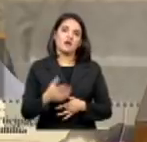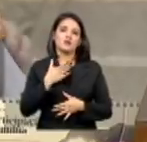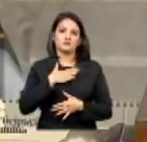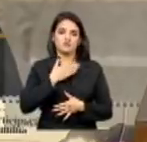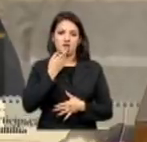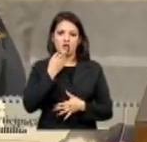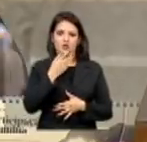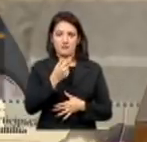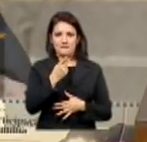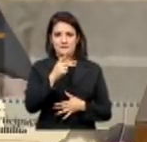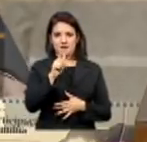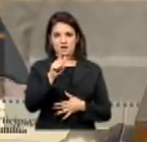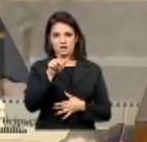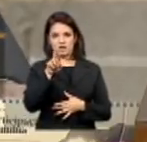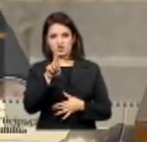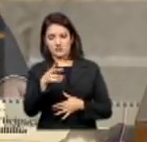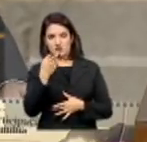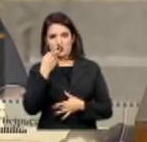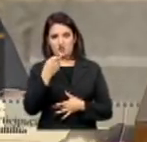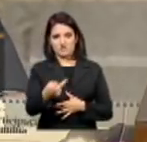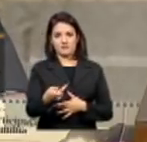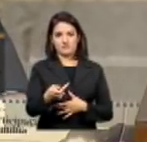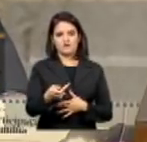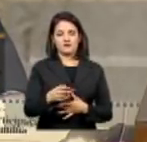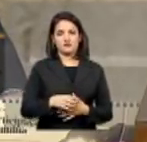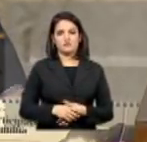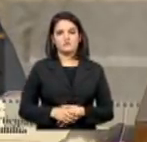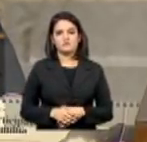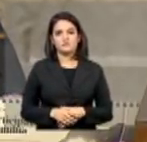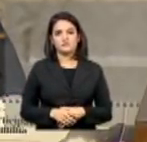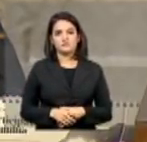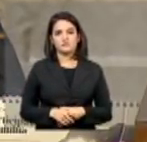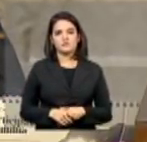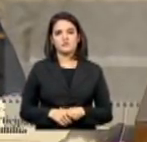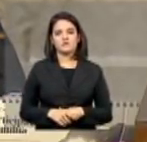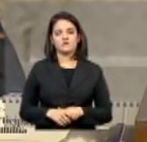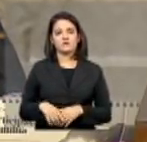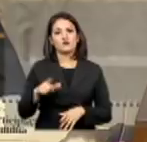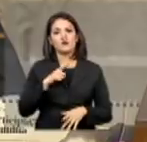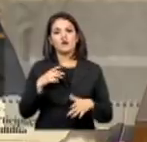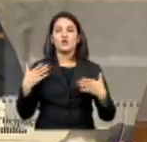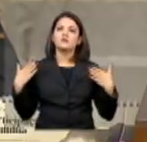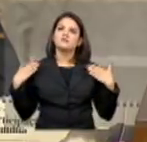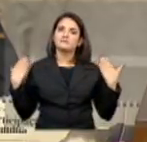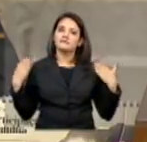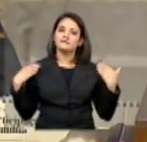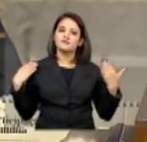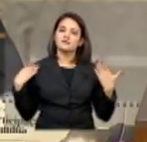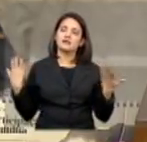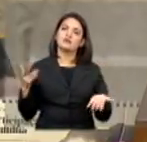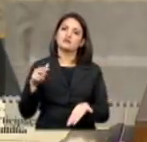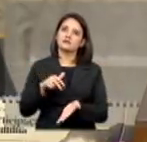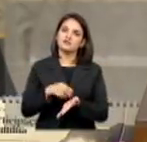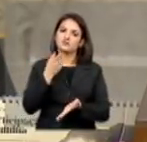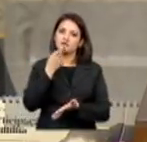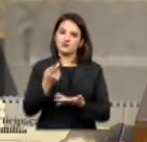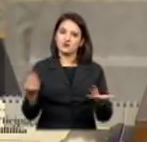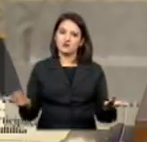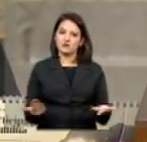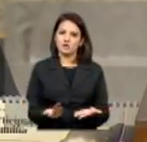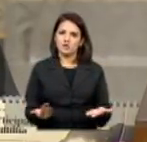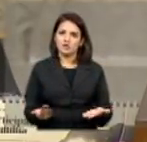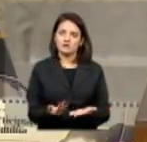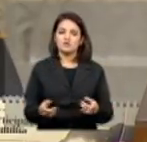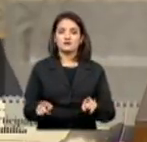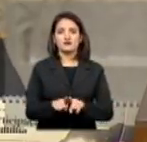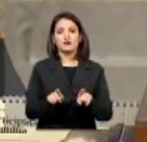que eu tenho uma traseira estilo do outro plenário é a respeitar o importante